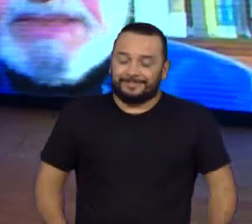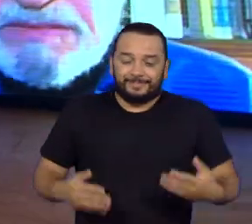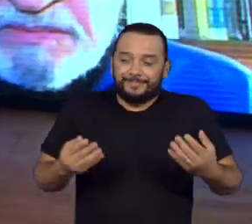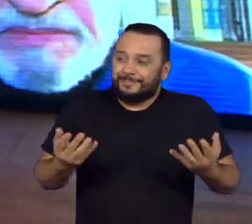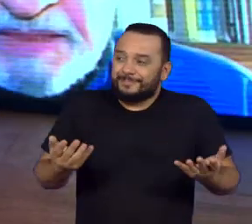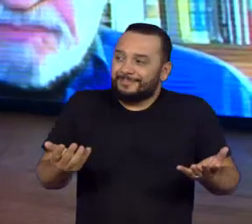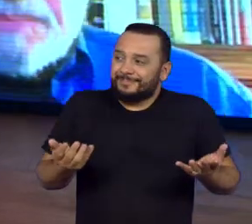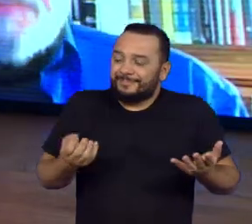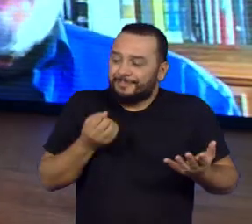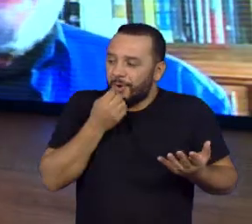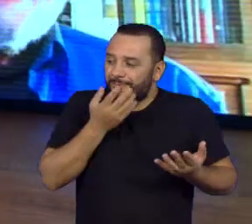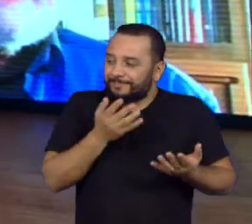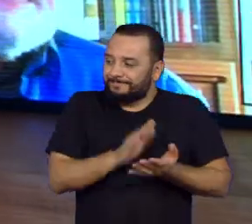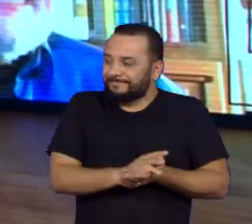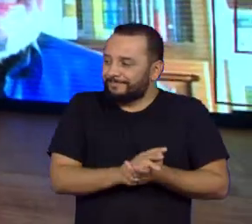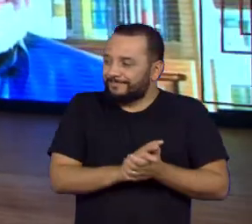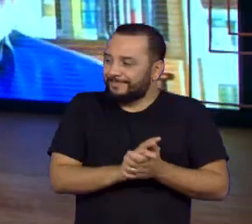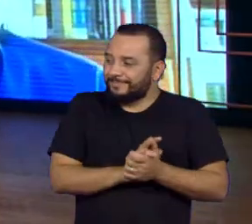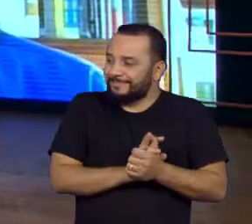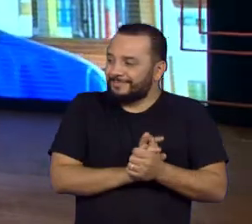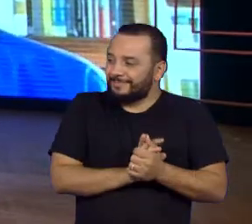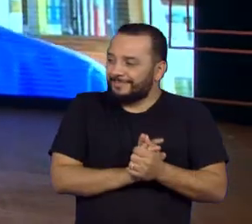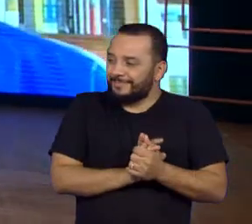Bom, Elias,